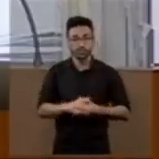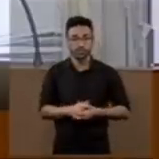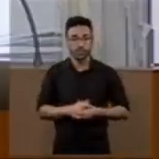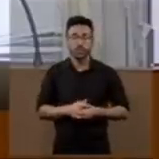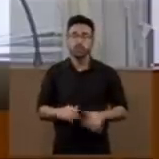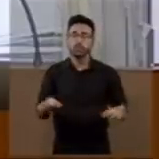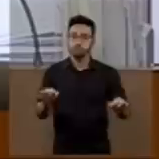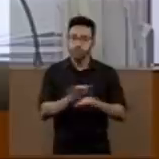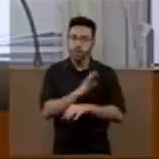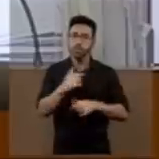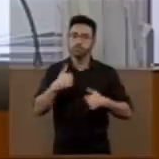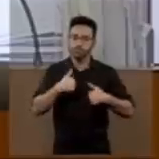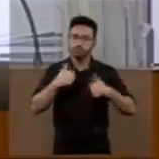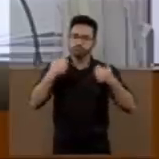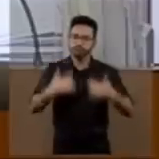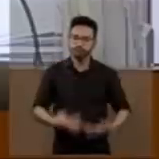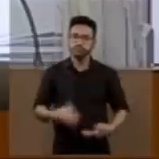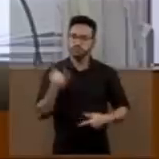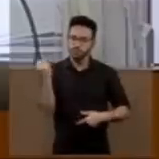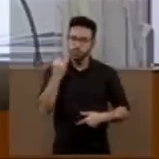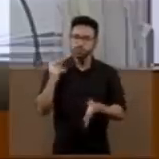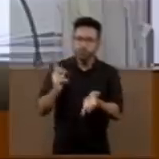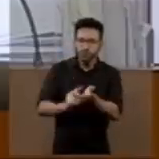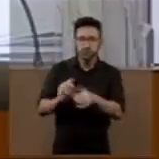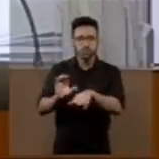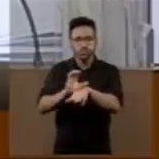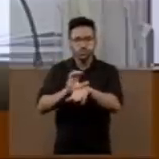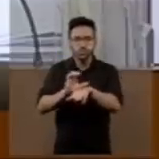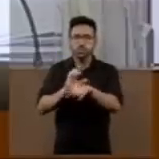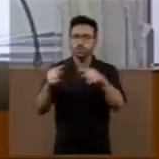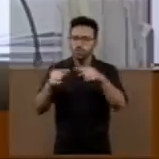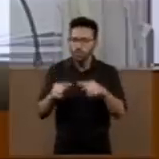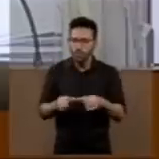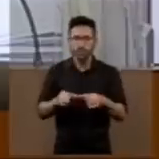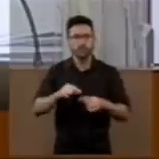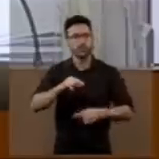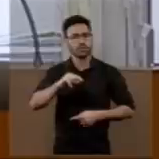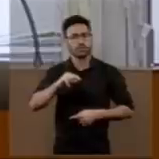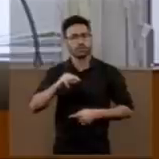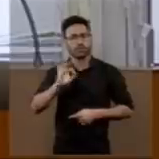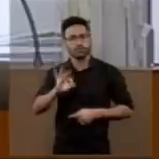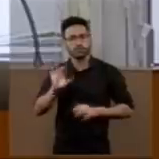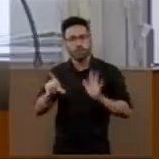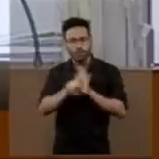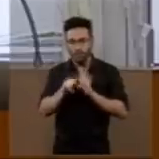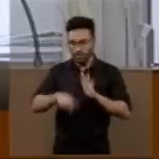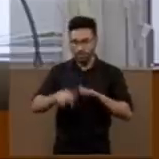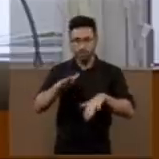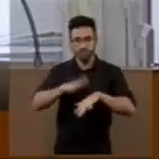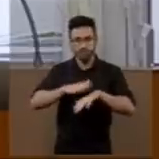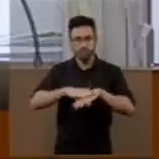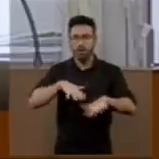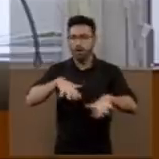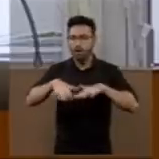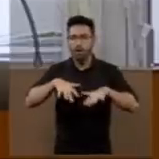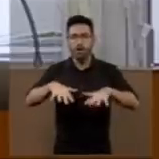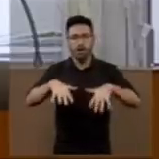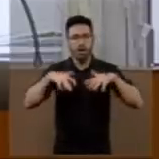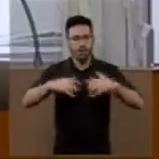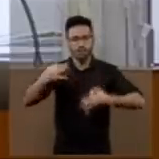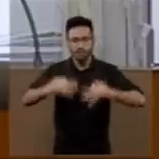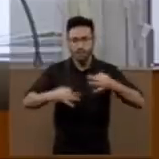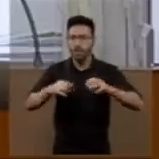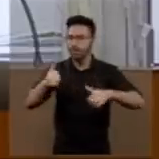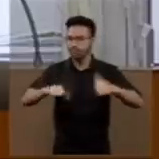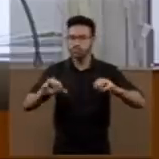Após enfatizar a relevância constitucional e a complexidade da questão jurídica, submetida ao cuidado deste Supremo e dos inúmeros aspectos do que nele se